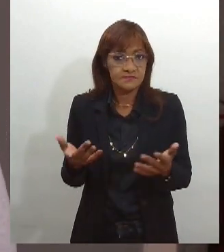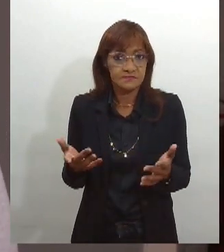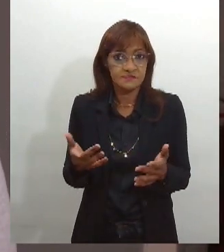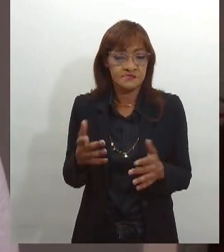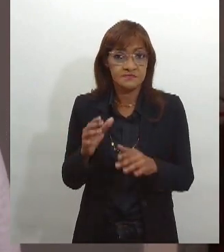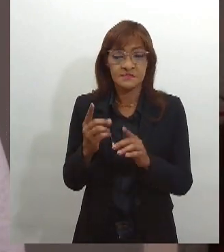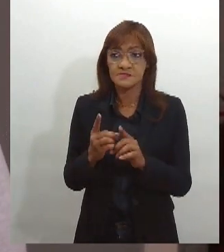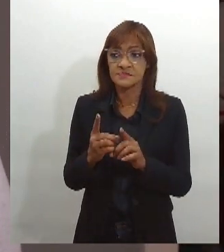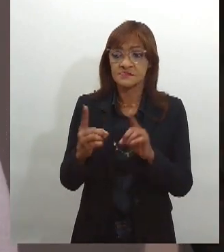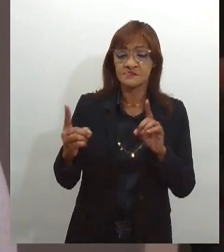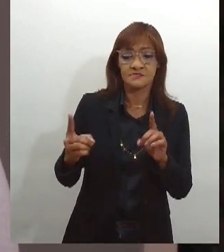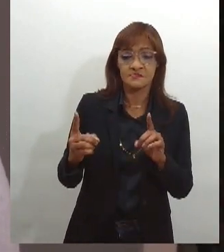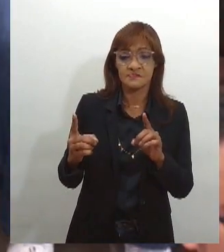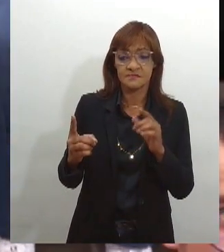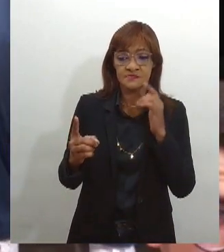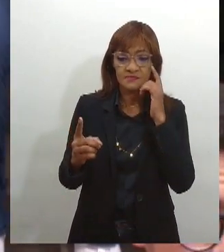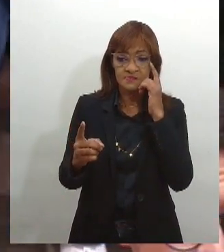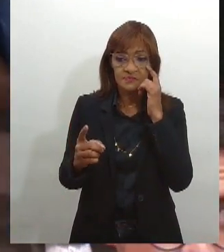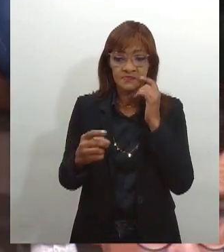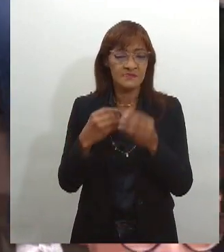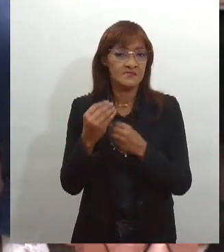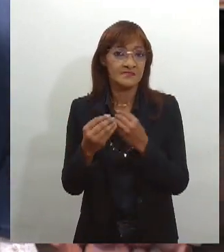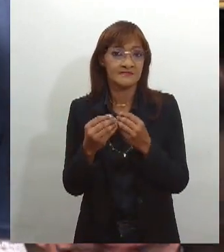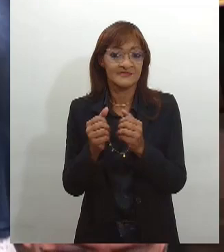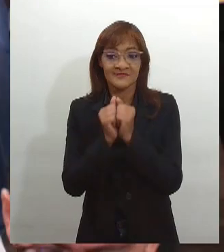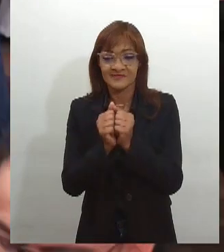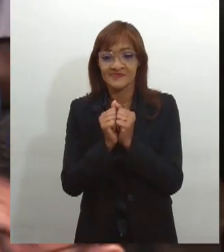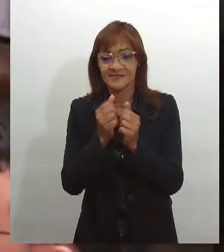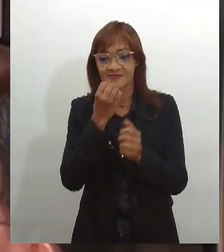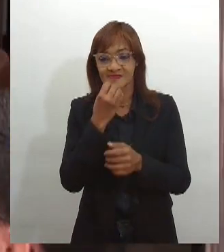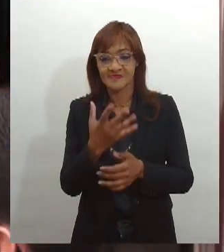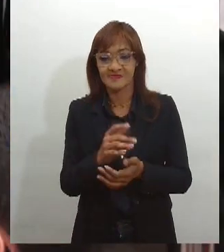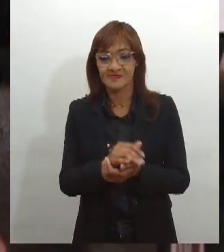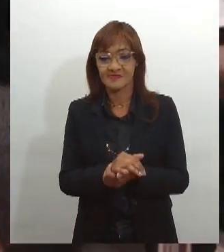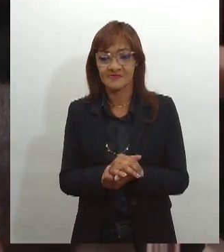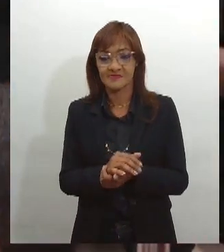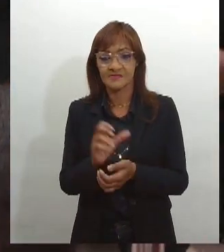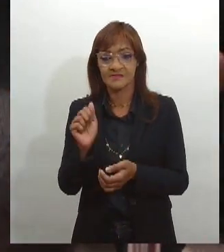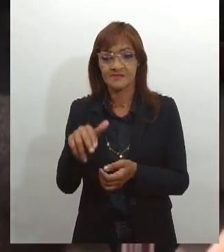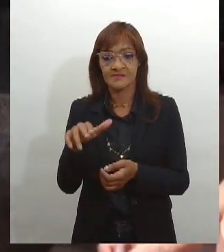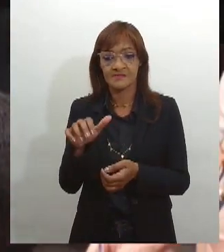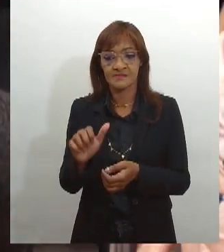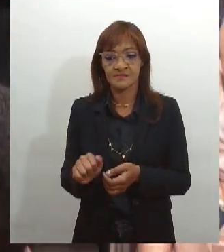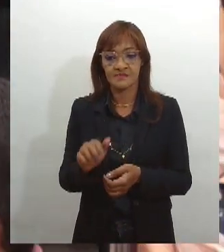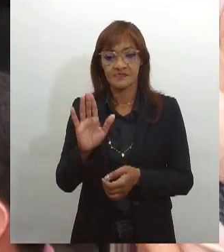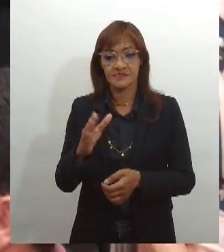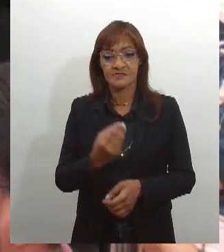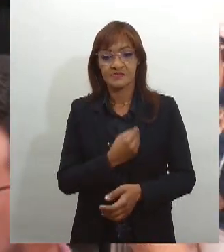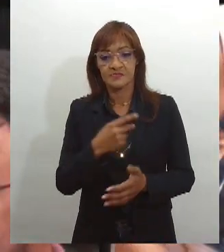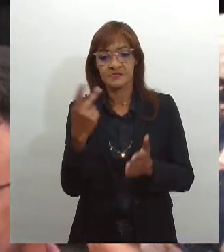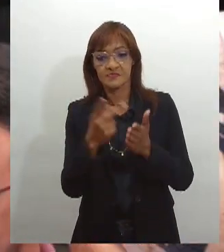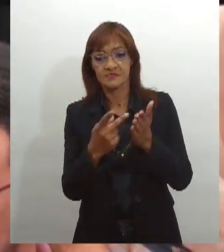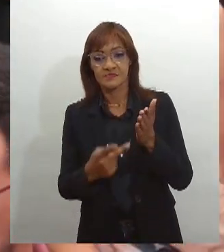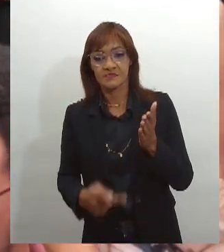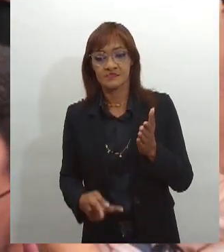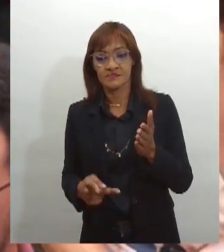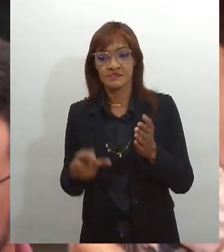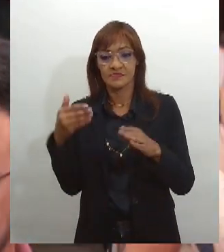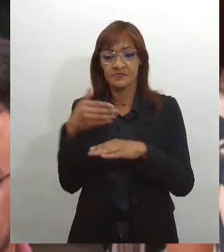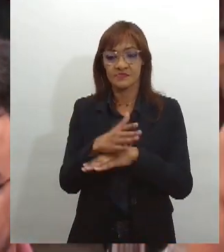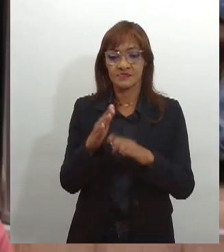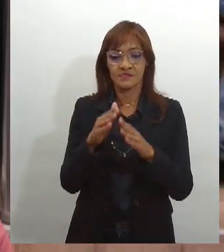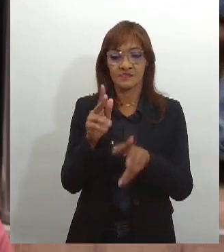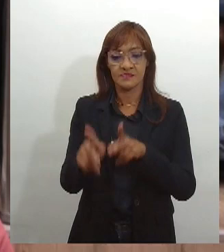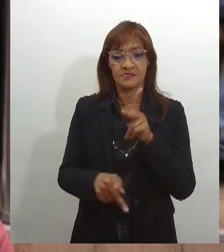sendo com isso fica tão próximo. Para Ana Beatriz, a participação do projeto Casa do Povo serve para perceber e